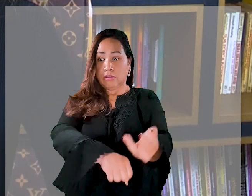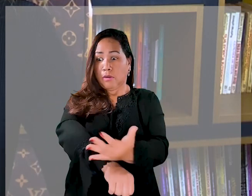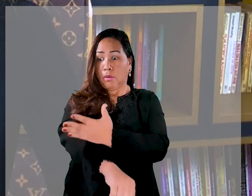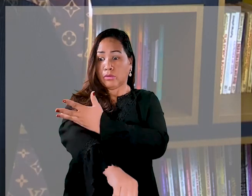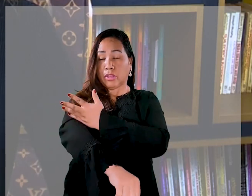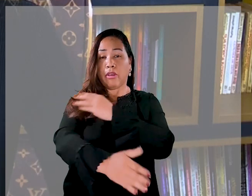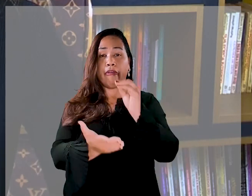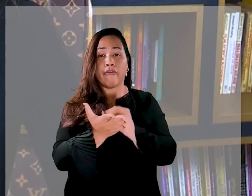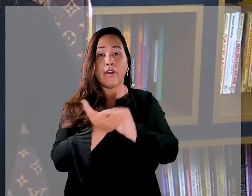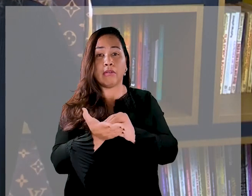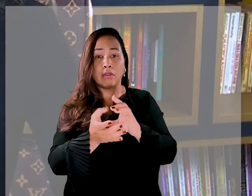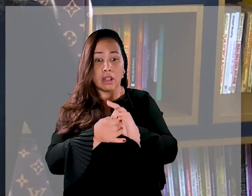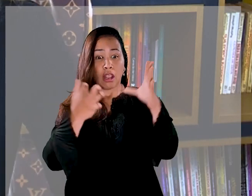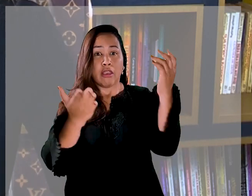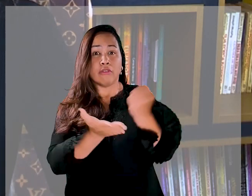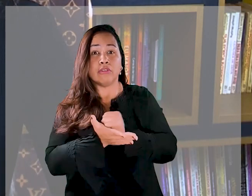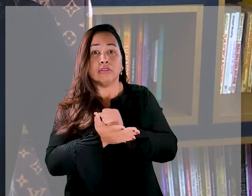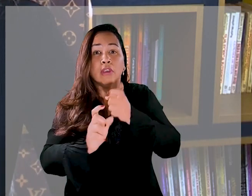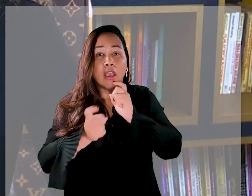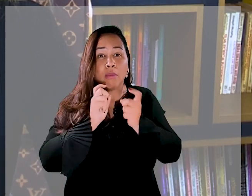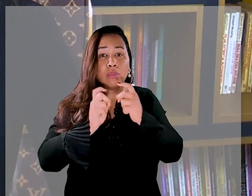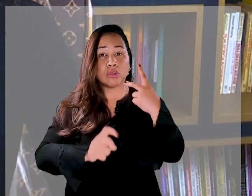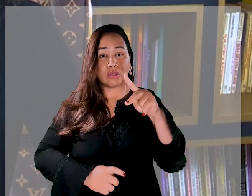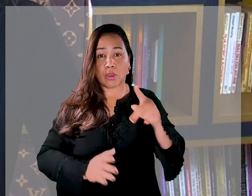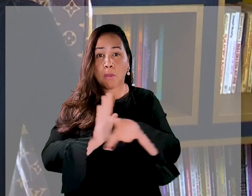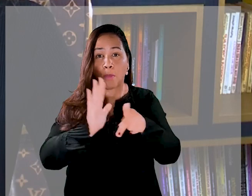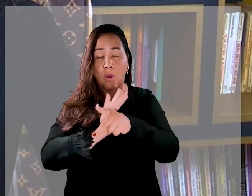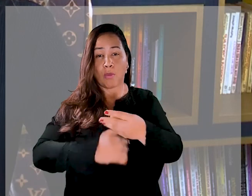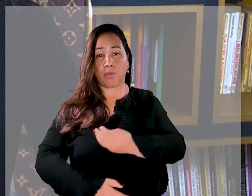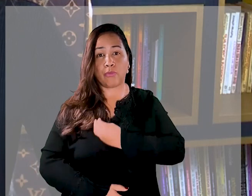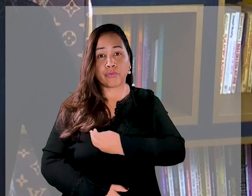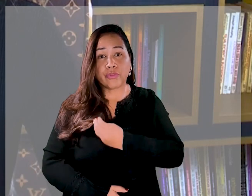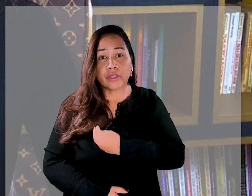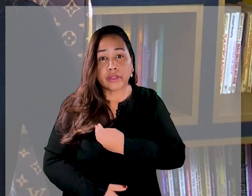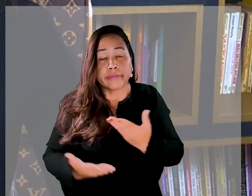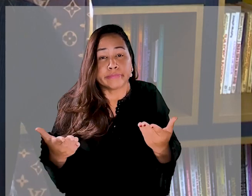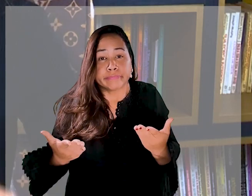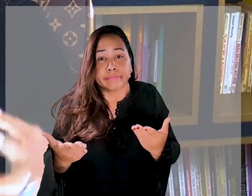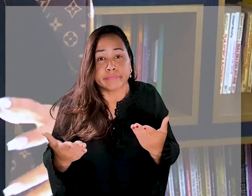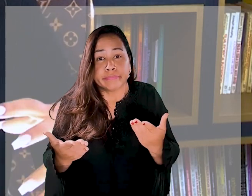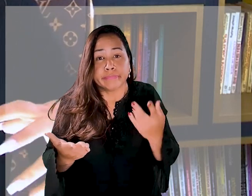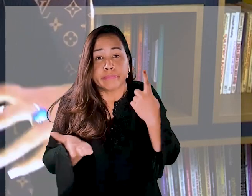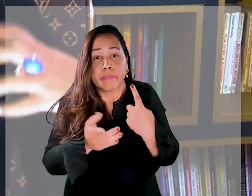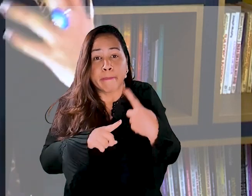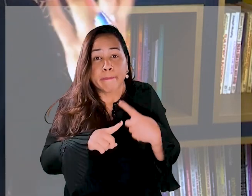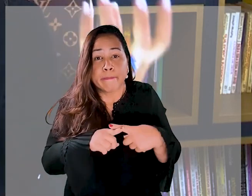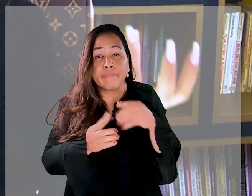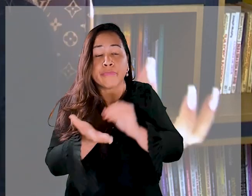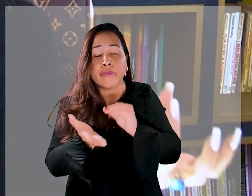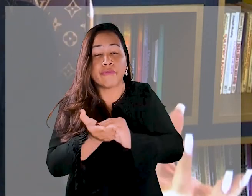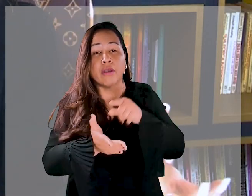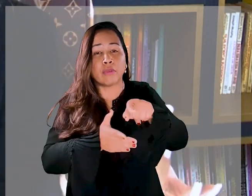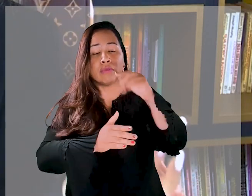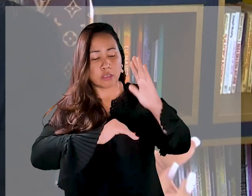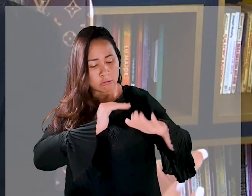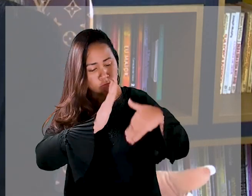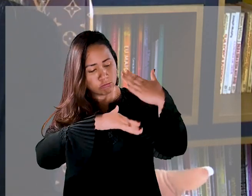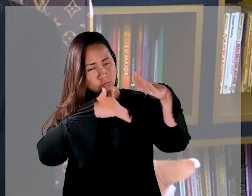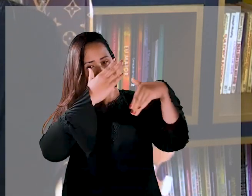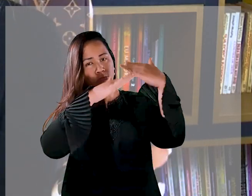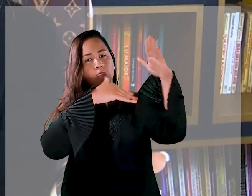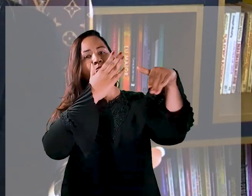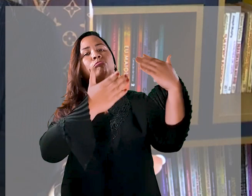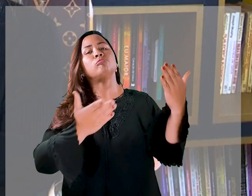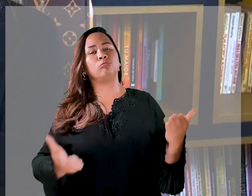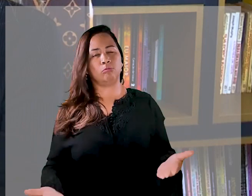veio? Que você veio superar? Que você veio evoluir? Você não está evoluindo. Então, por precisar ser aprovado e